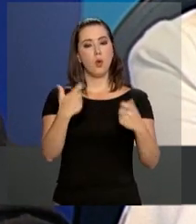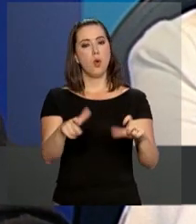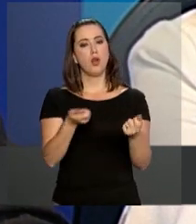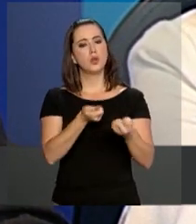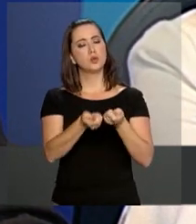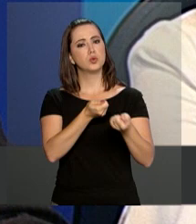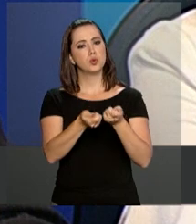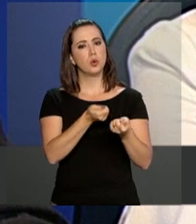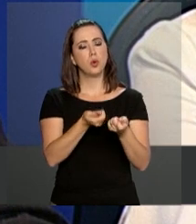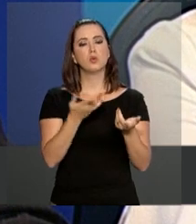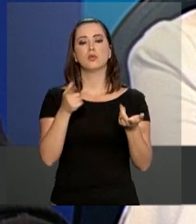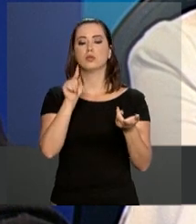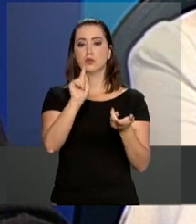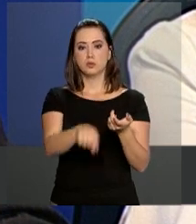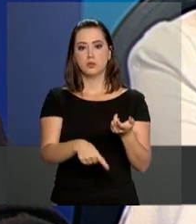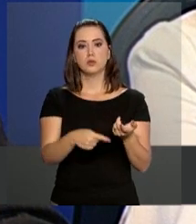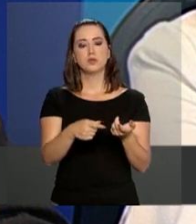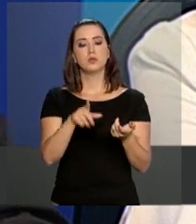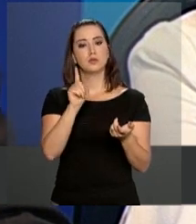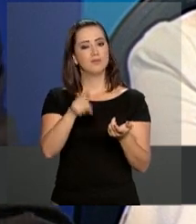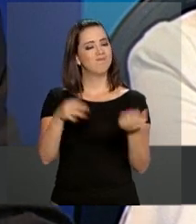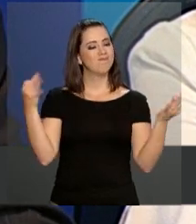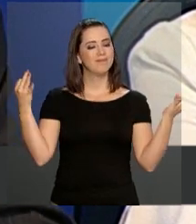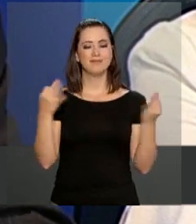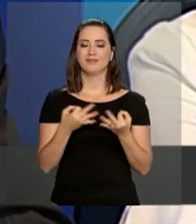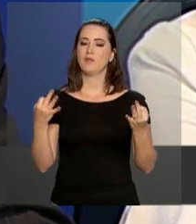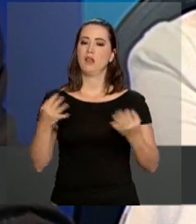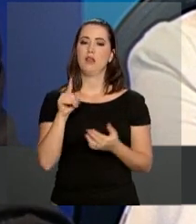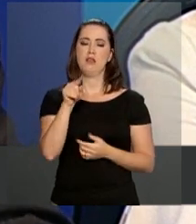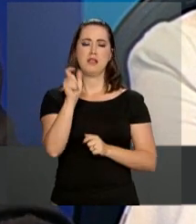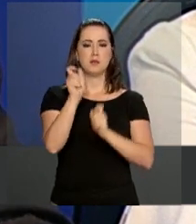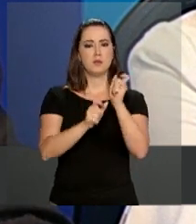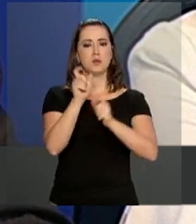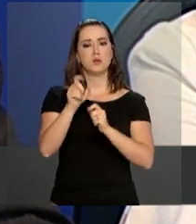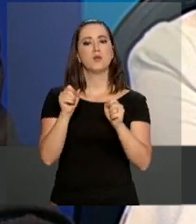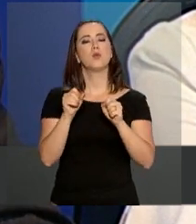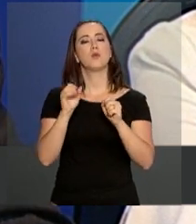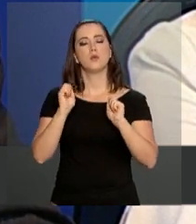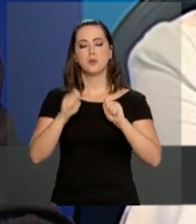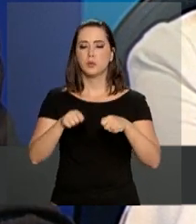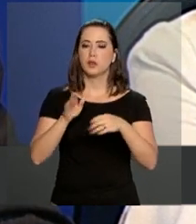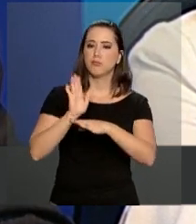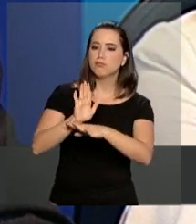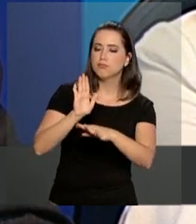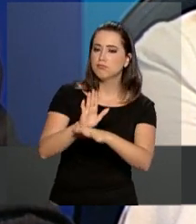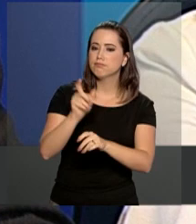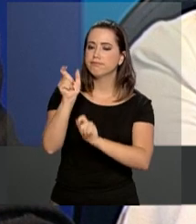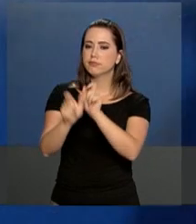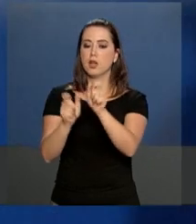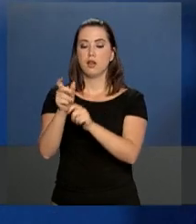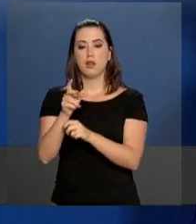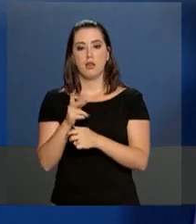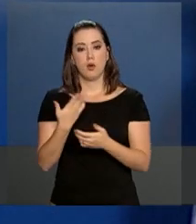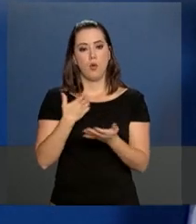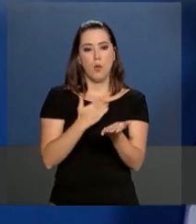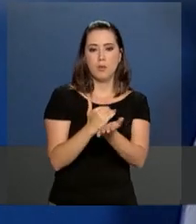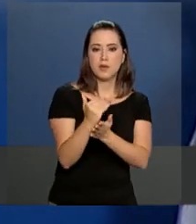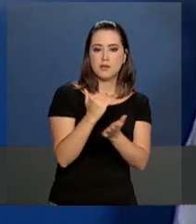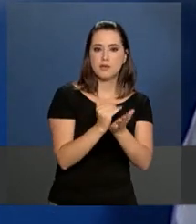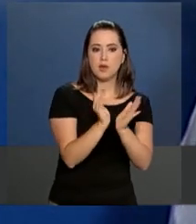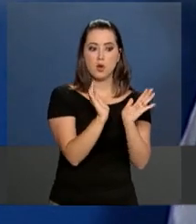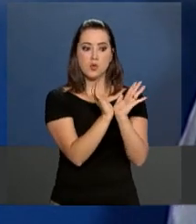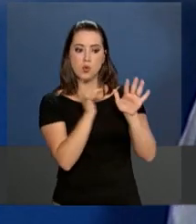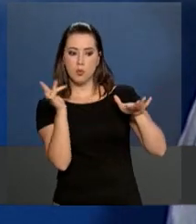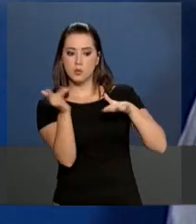monitoramento que que é fantástica a forma como eles puderam ajudar é é um olhando desde as redes